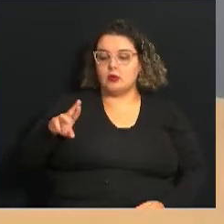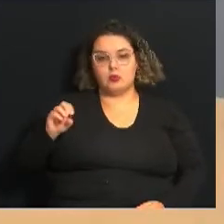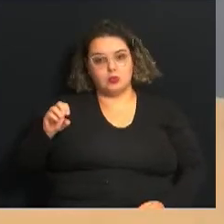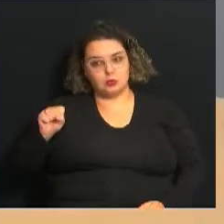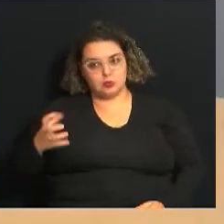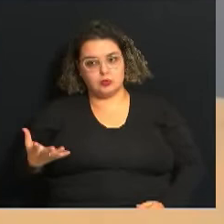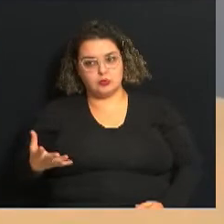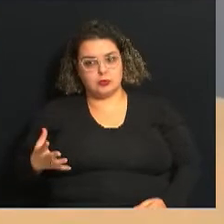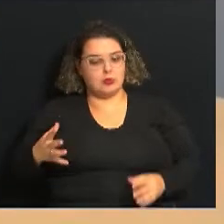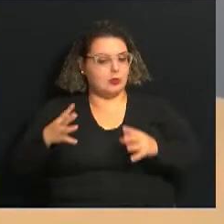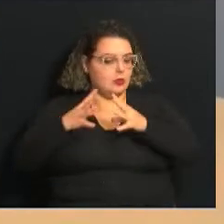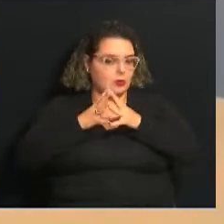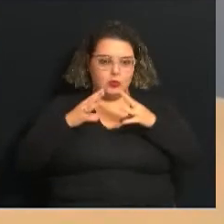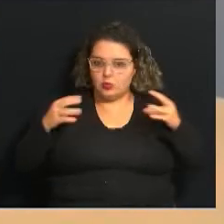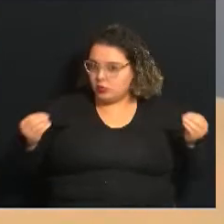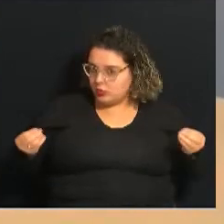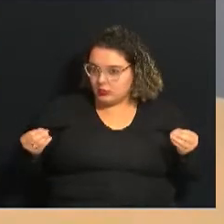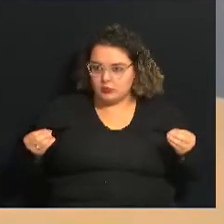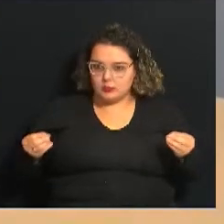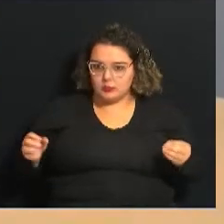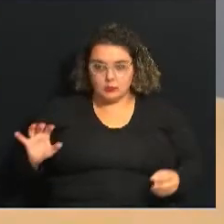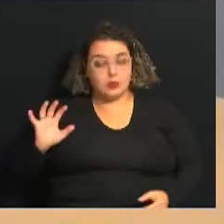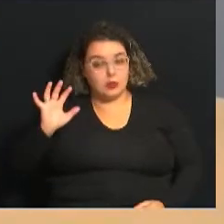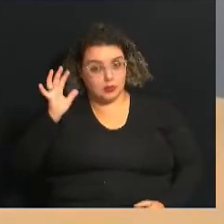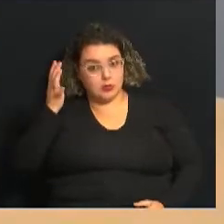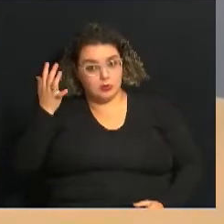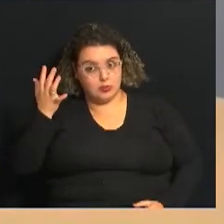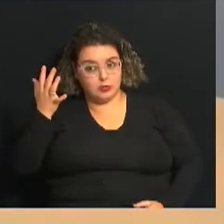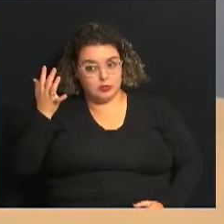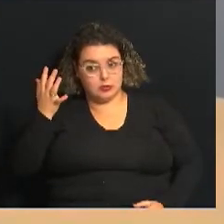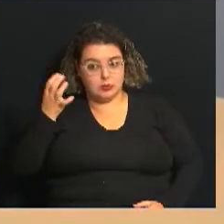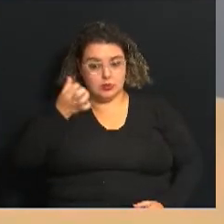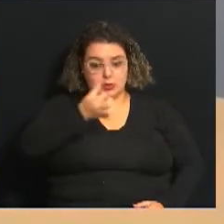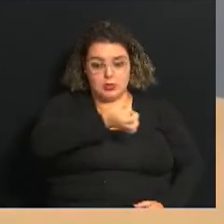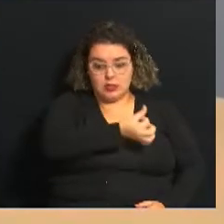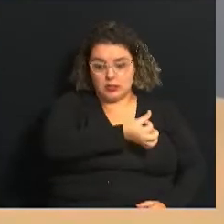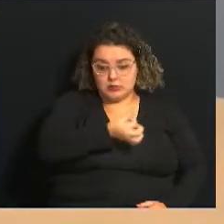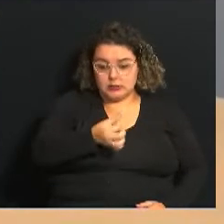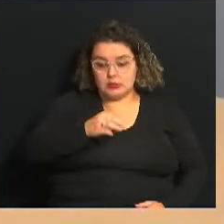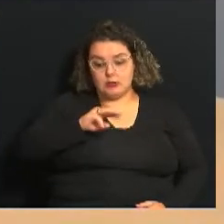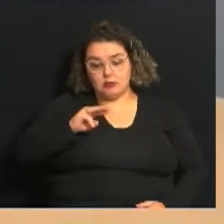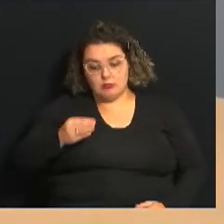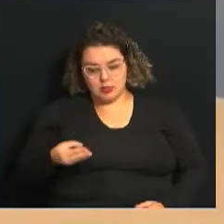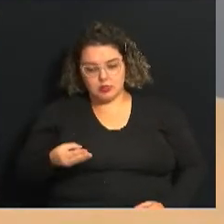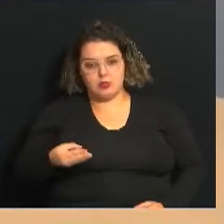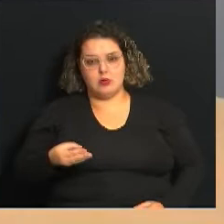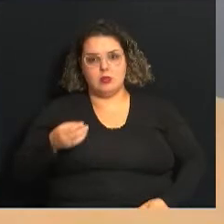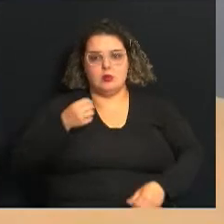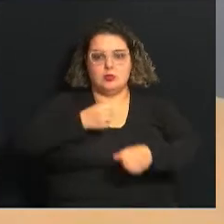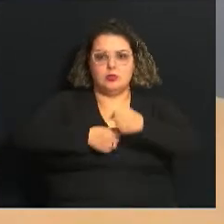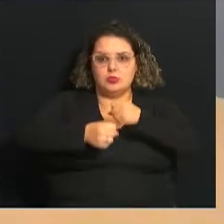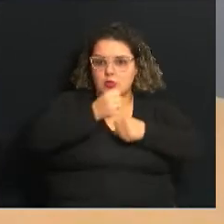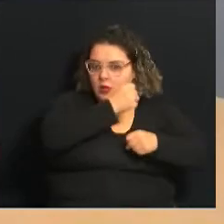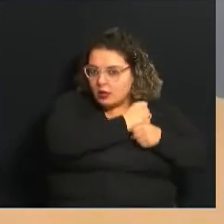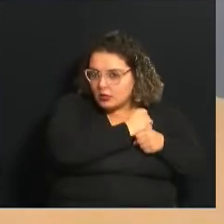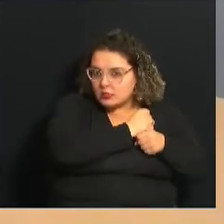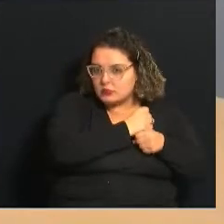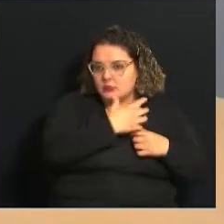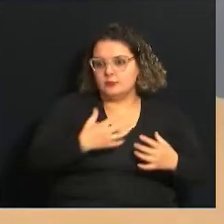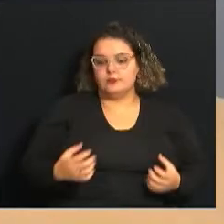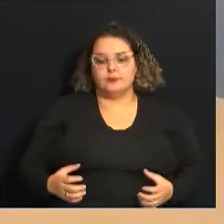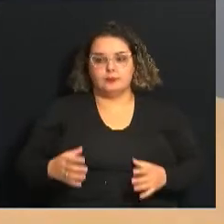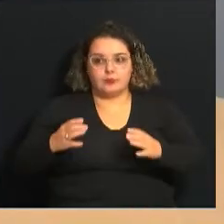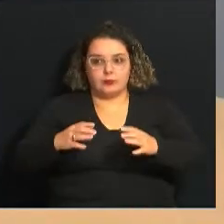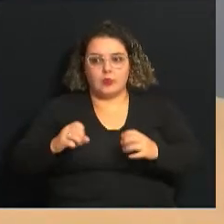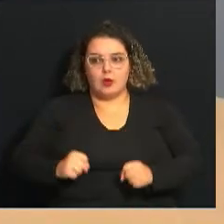foram extintos por esse grande evento ocorrido, então, há 66 milhões de anos, pela colisão de um asteroide no local que hoje é o